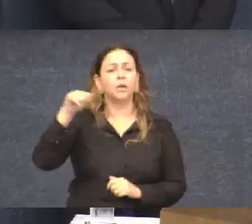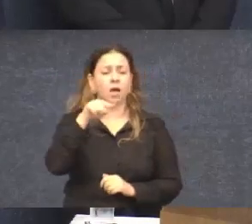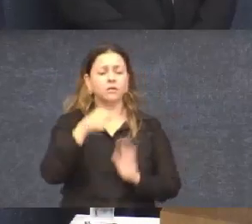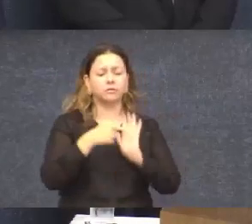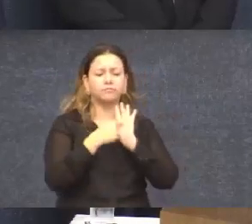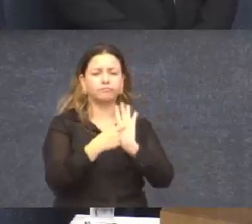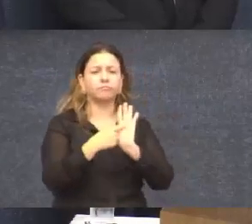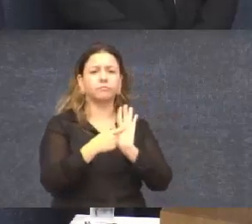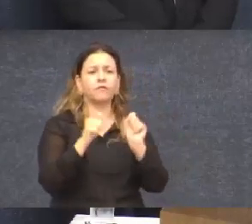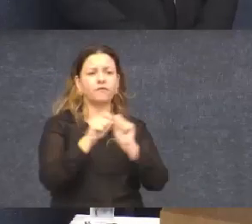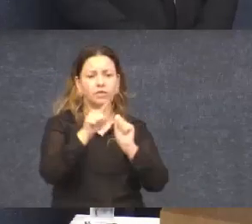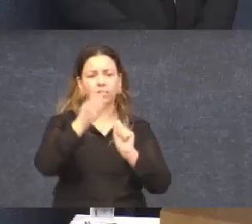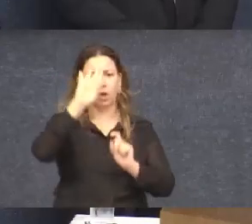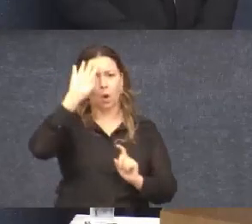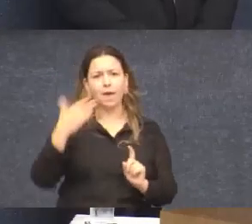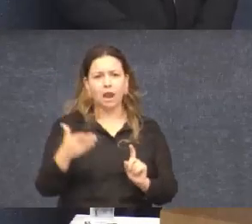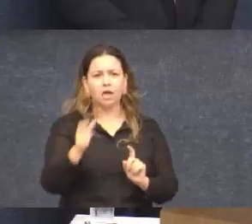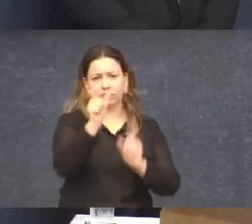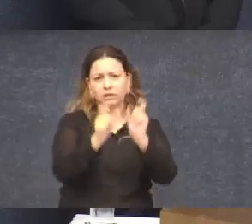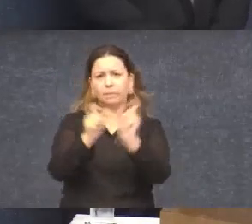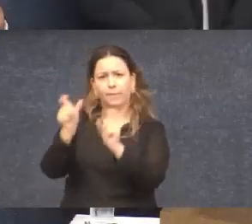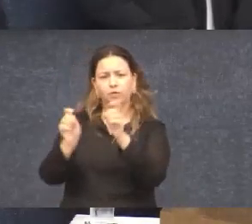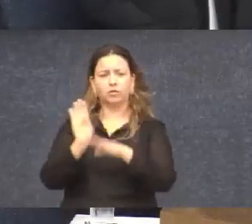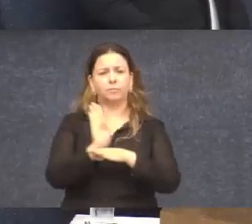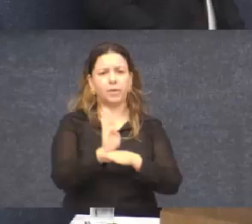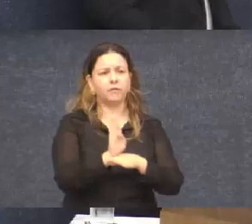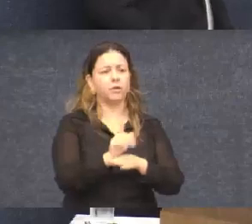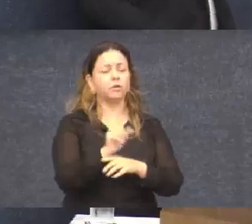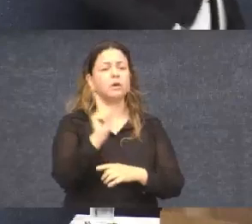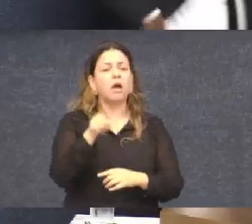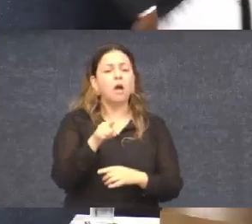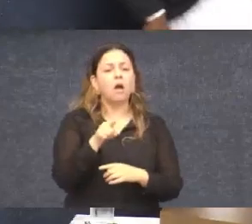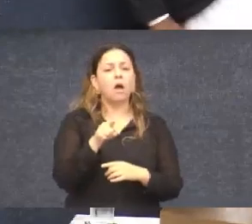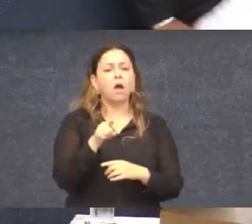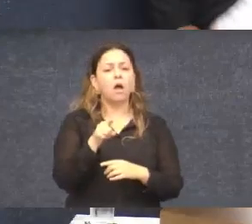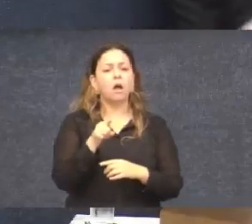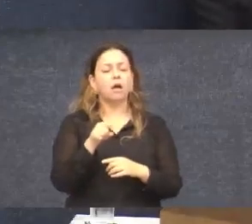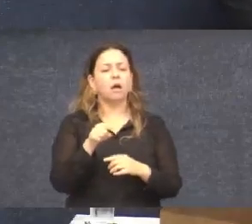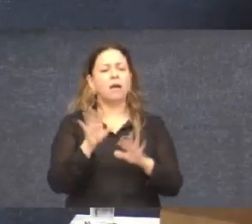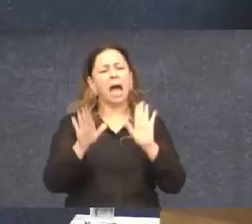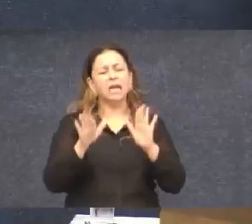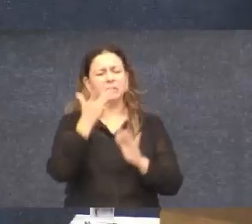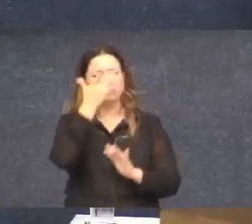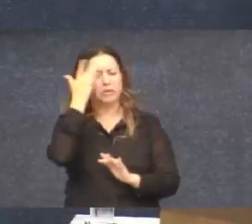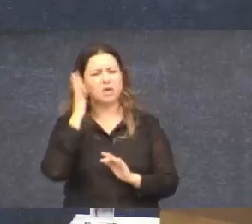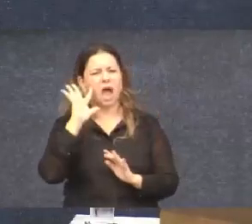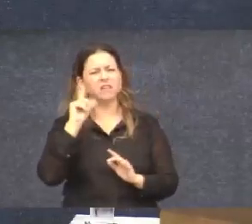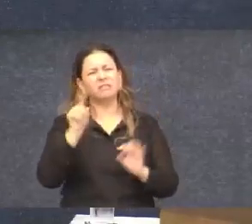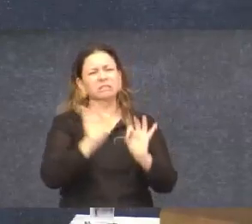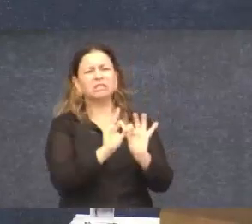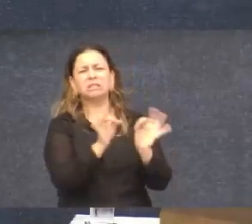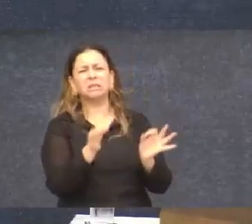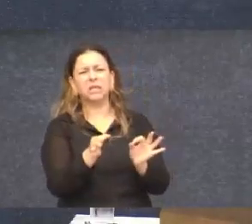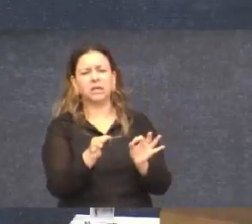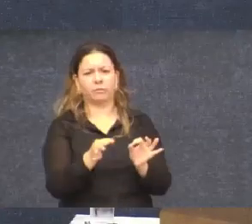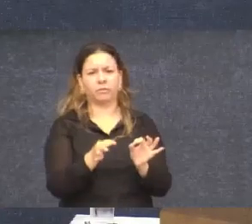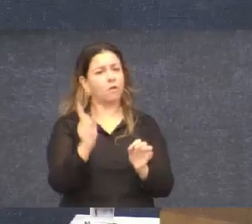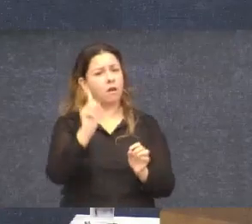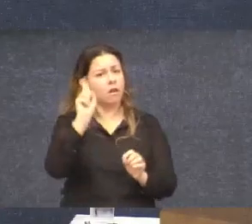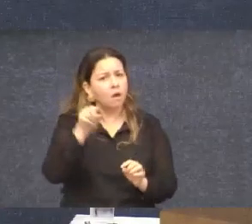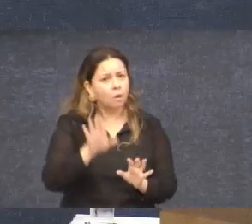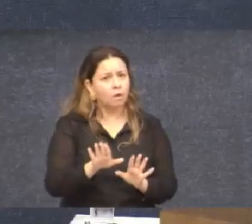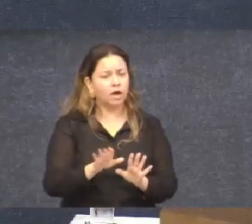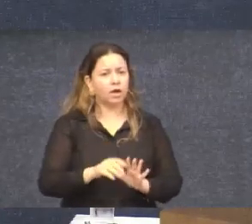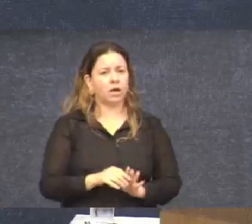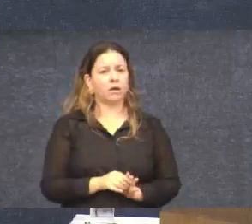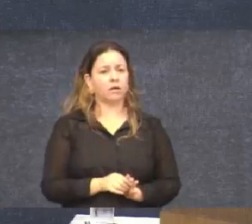Maninho, de homenagear essas pessoas, eu falo que são, é um ato, às vezes, muitas vezes as pessoas acham que é simples, mas não é, não. É de uma grandeza